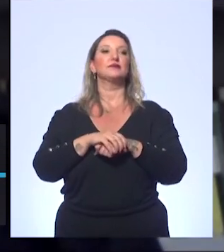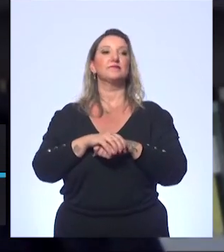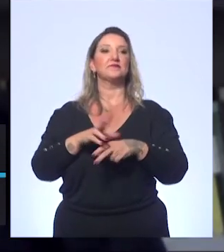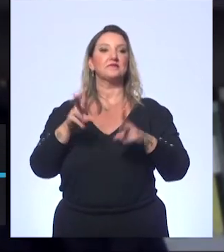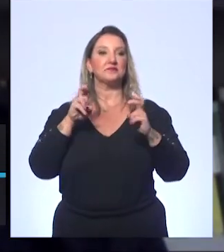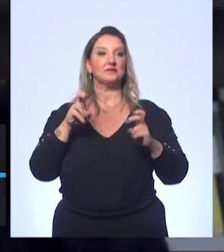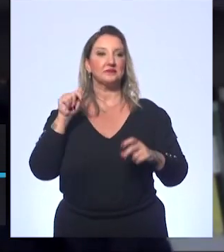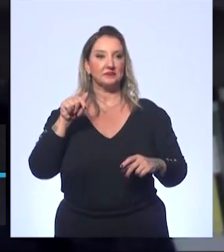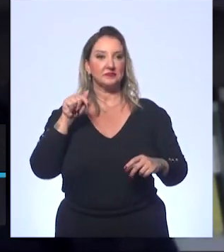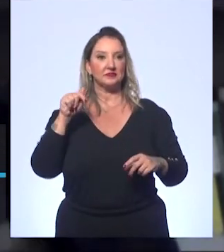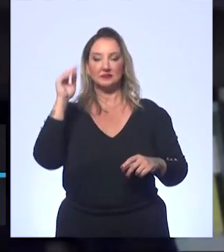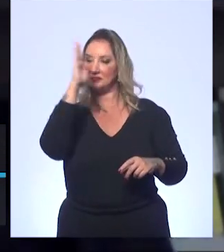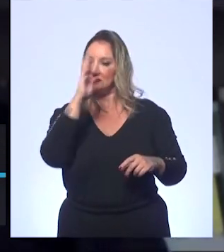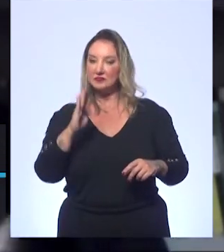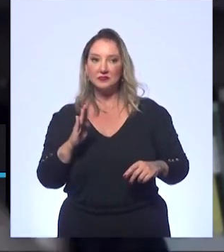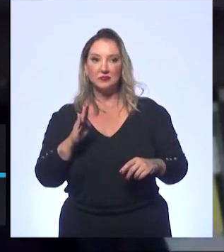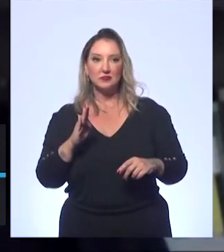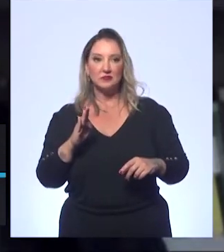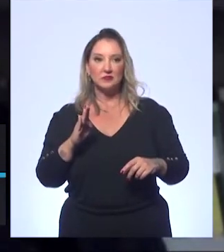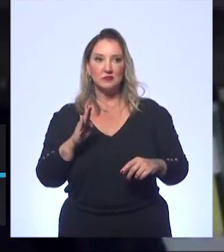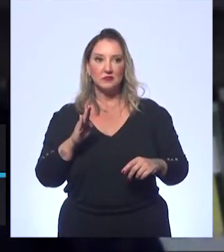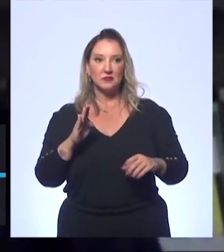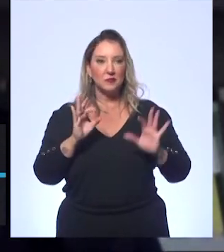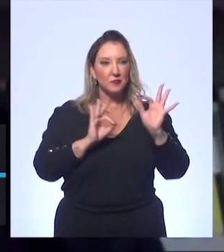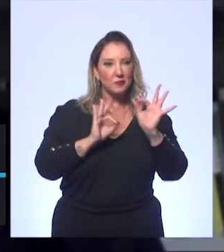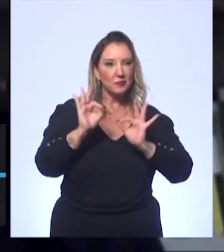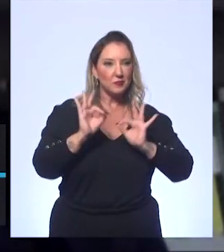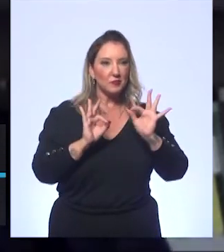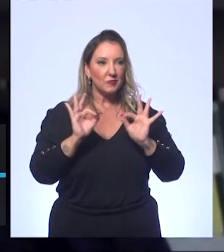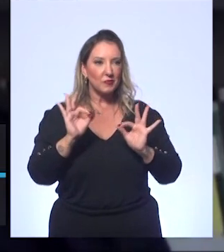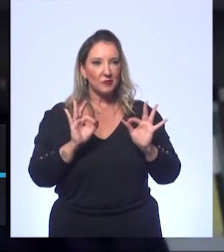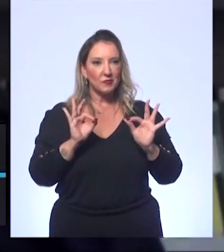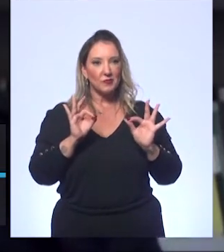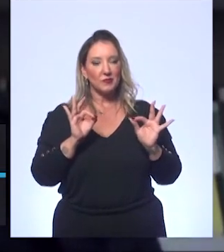Brasil dentro do projeto